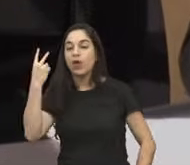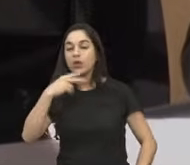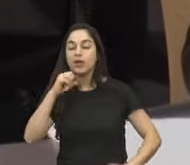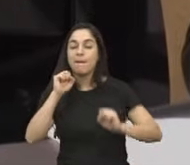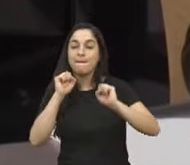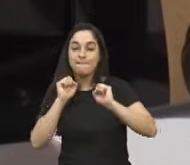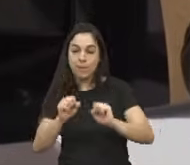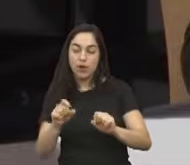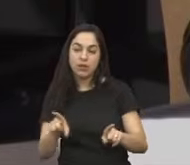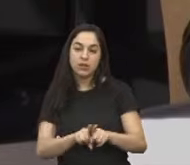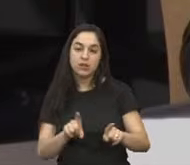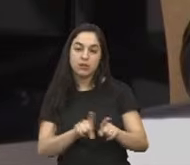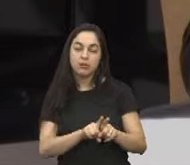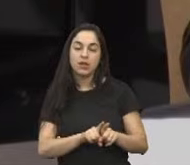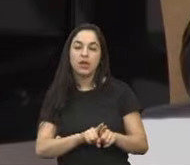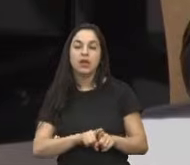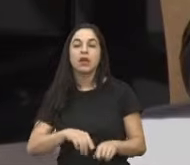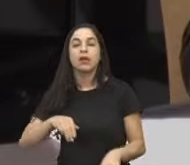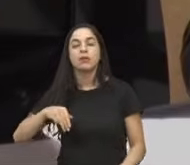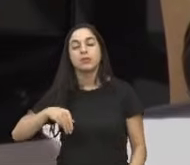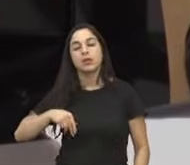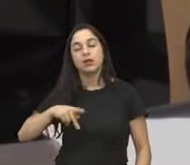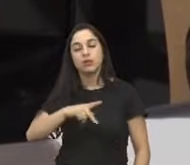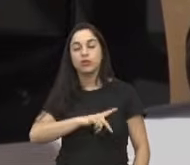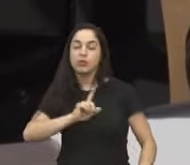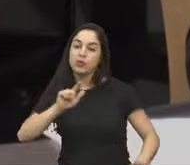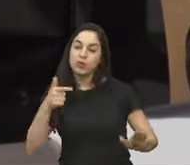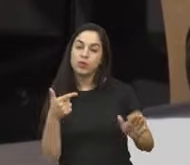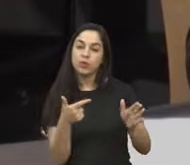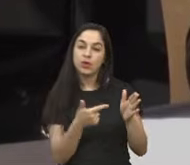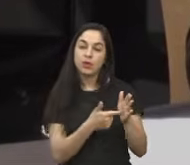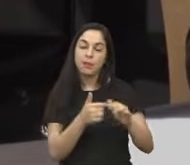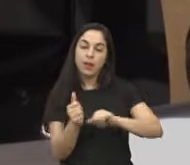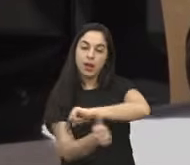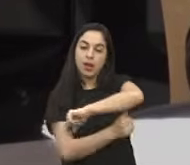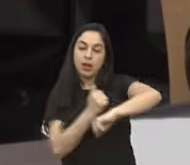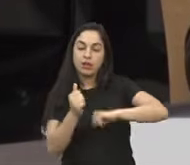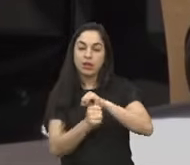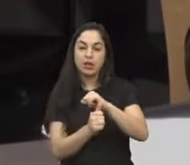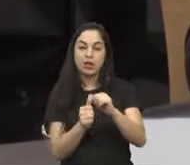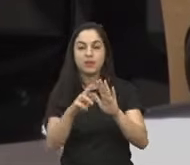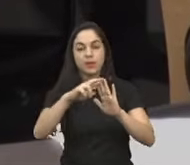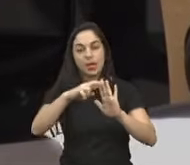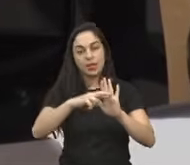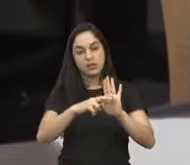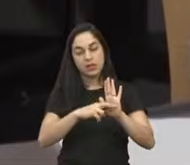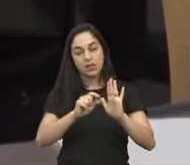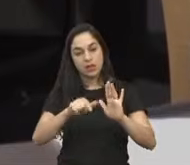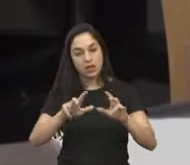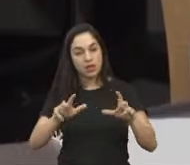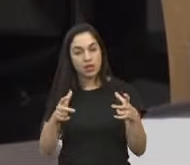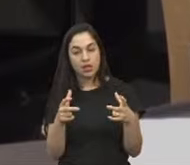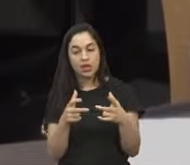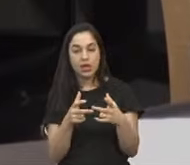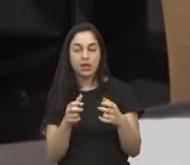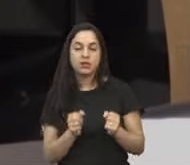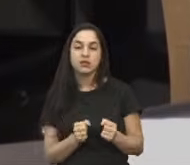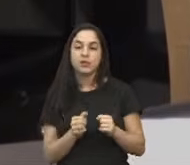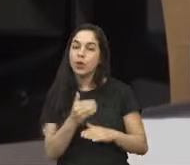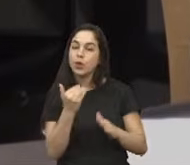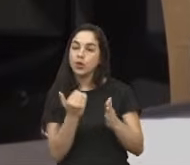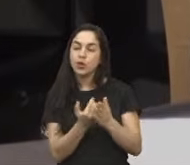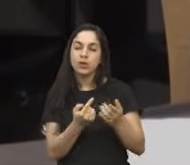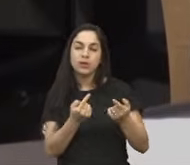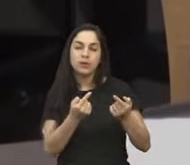acionar outras instituições para alterar as normas aqui da casa. Todas as demais provocações